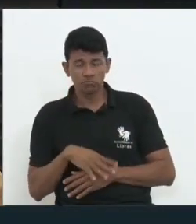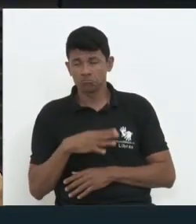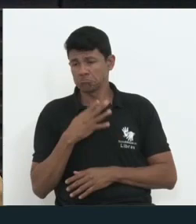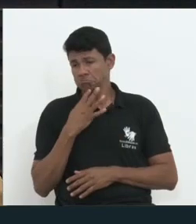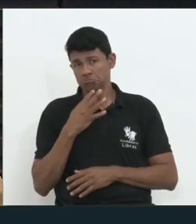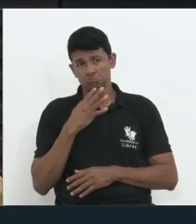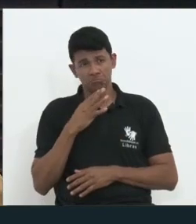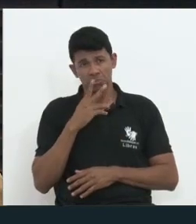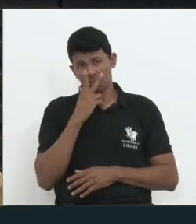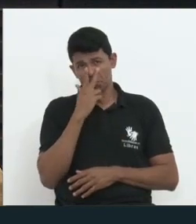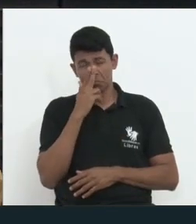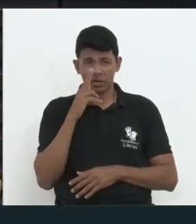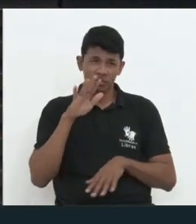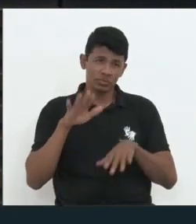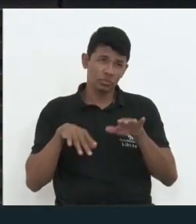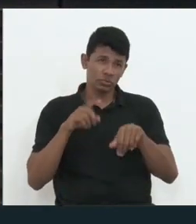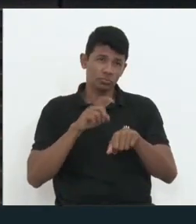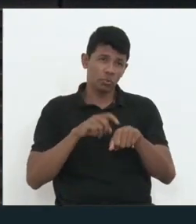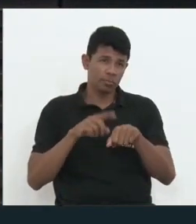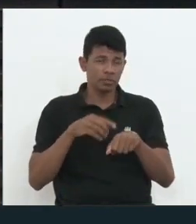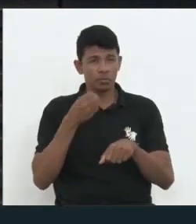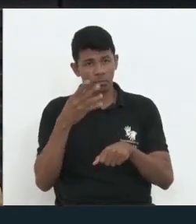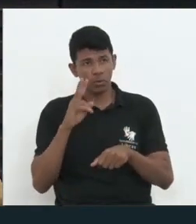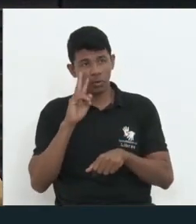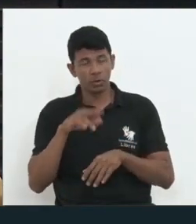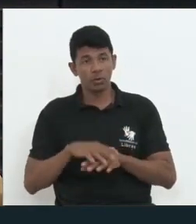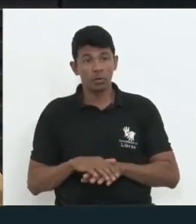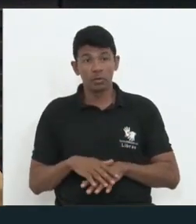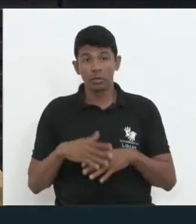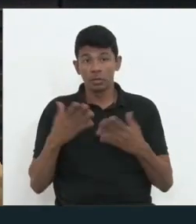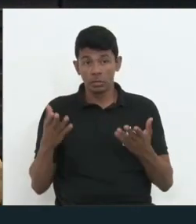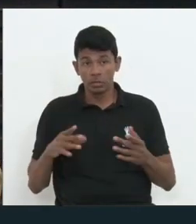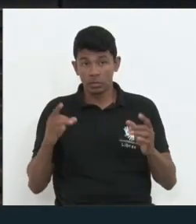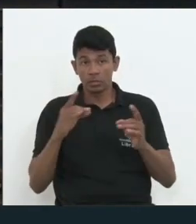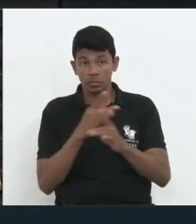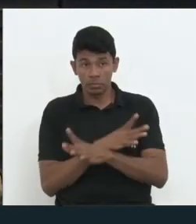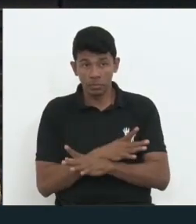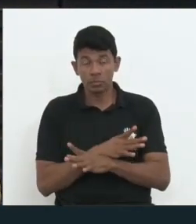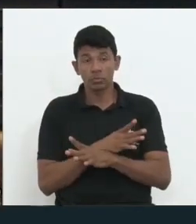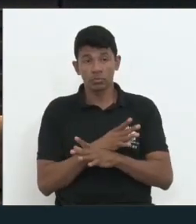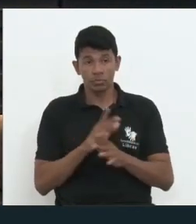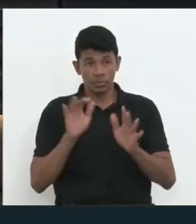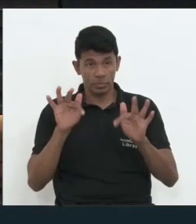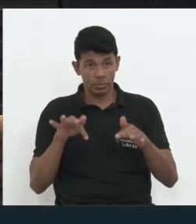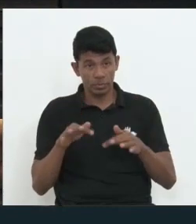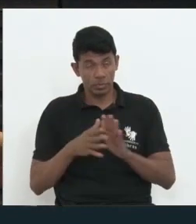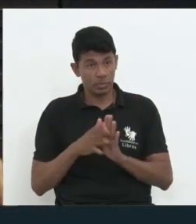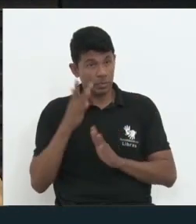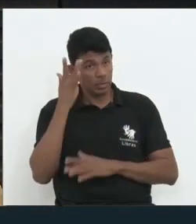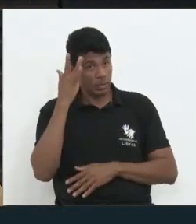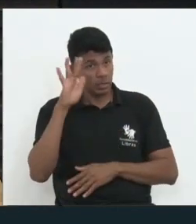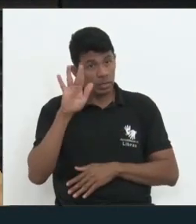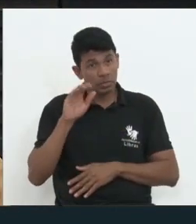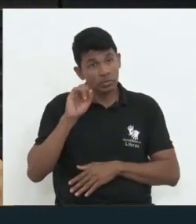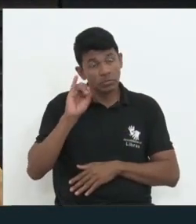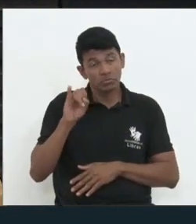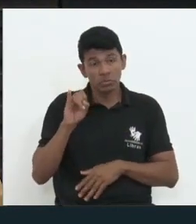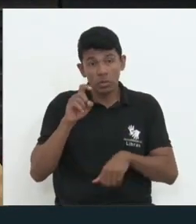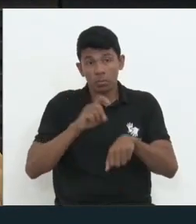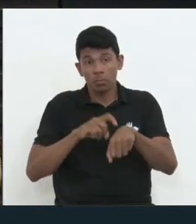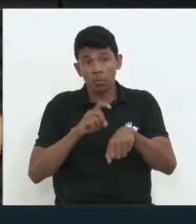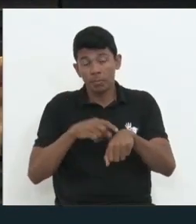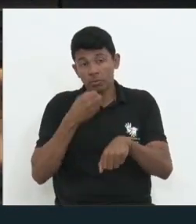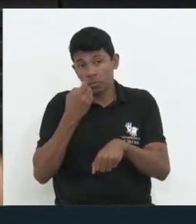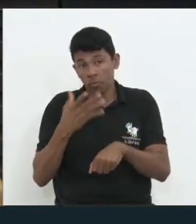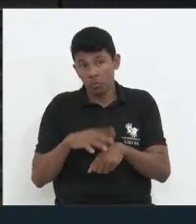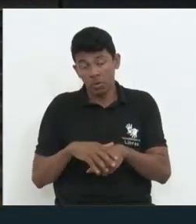engano, só os melhores momentos. Só os melhores momentos. Para concluir minha questão de ordem, senhor presidente, eu não sei quais são os melhores momentos. Imagino eu